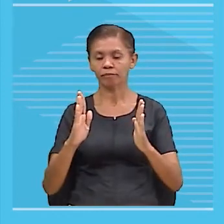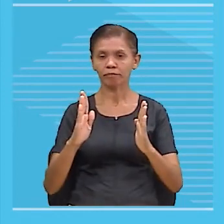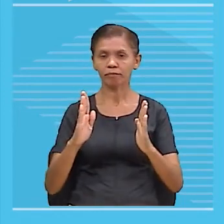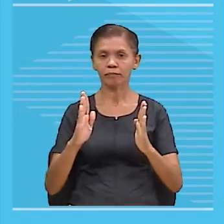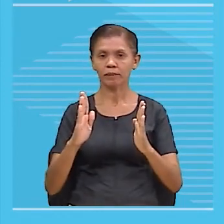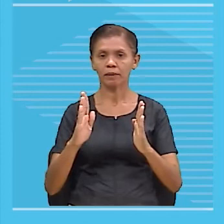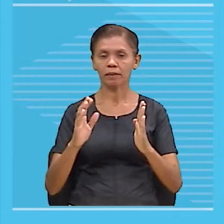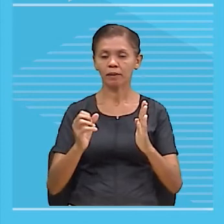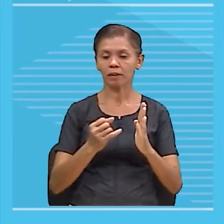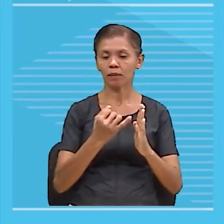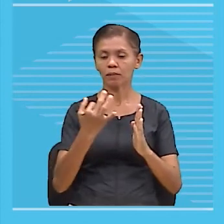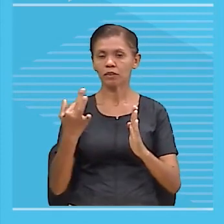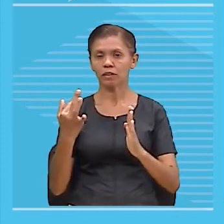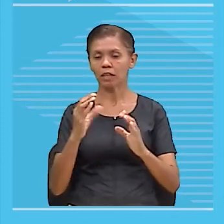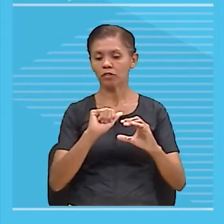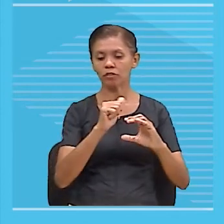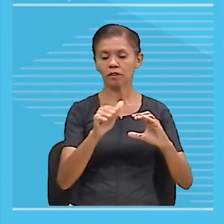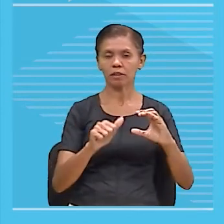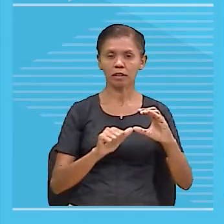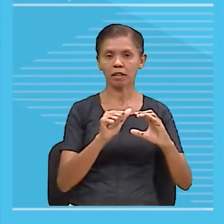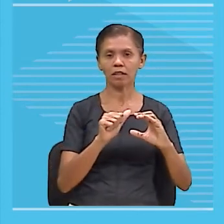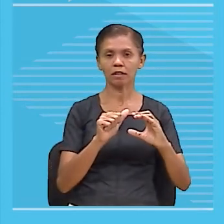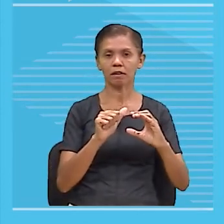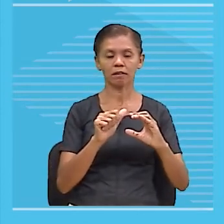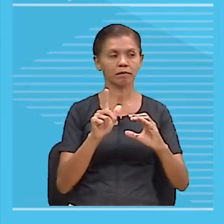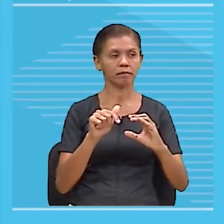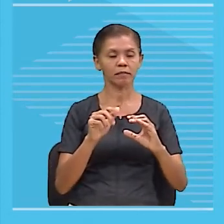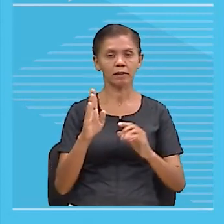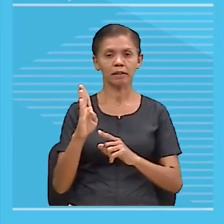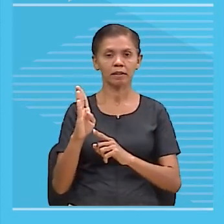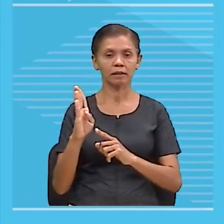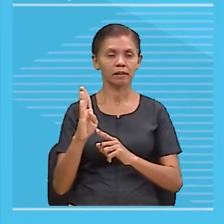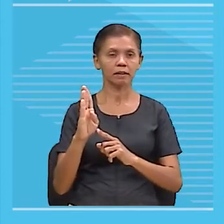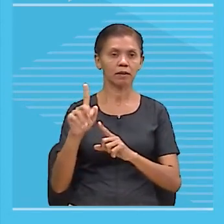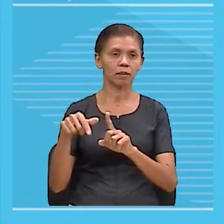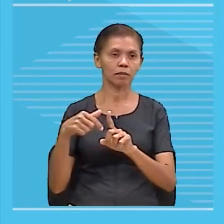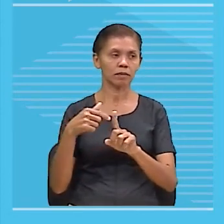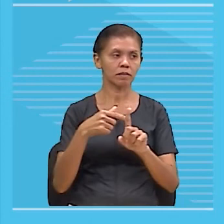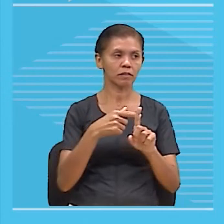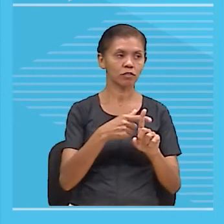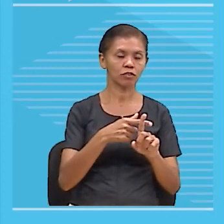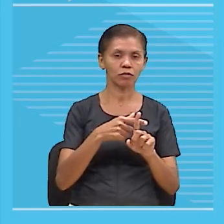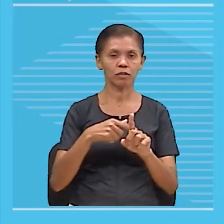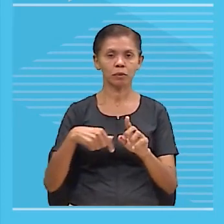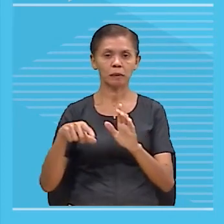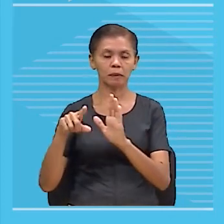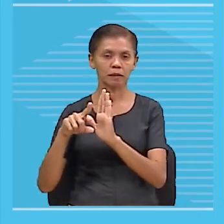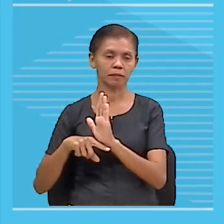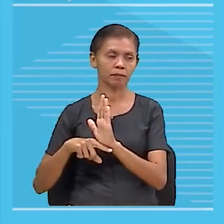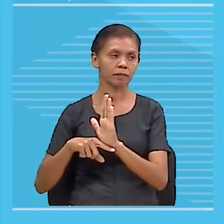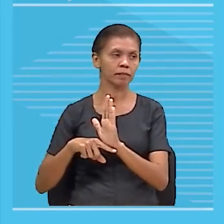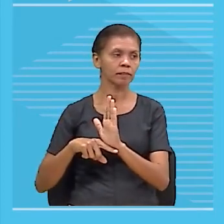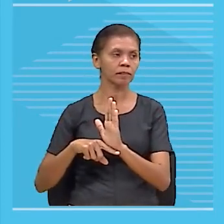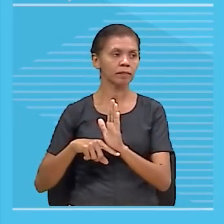carga. De um lado, por exemplo, eu tenho as cargas positivas. Do outro lado, eu tenho